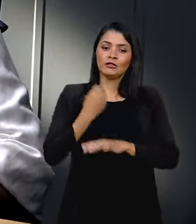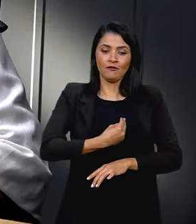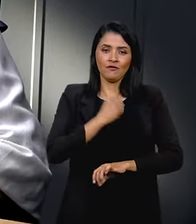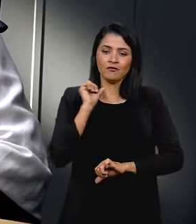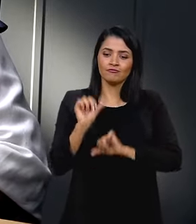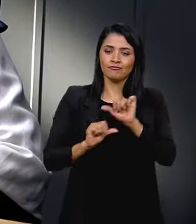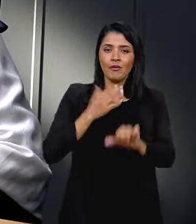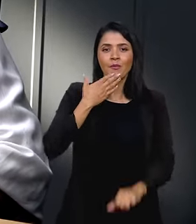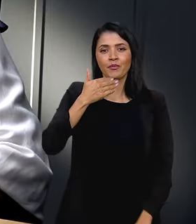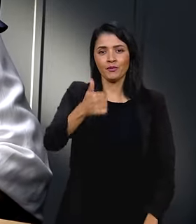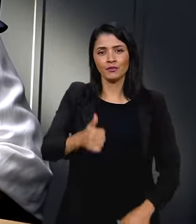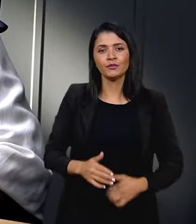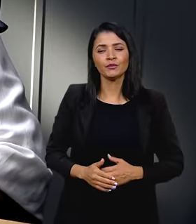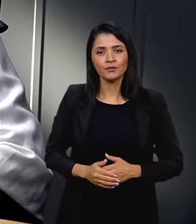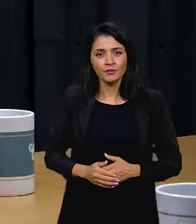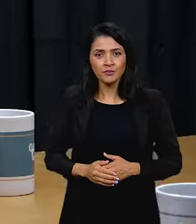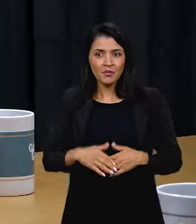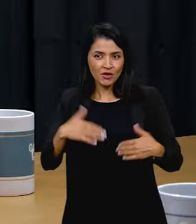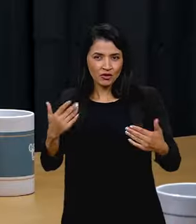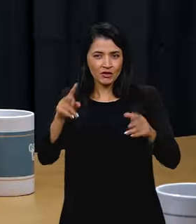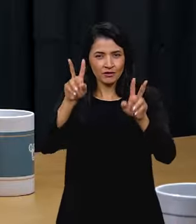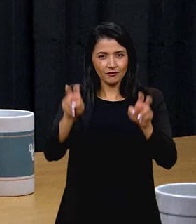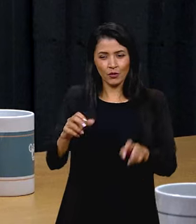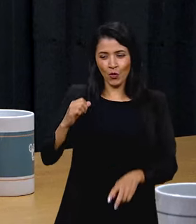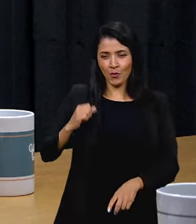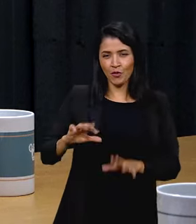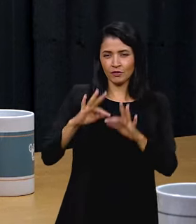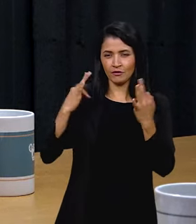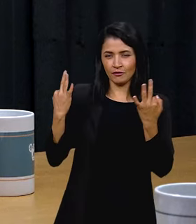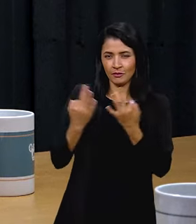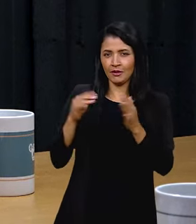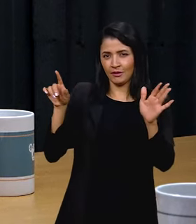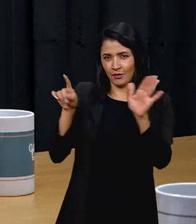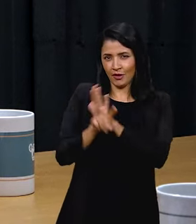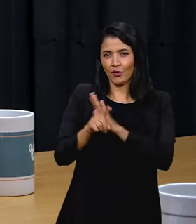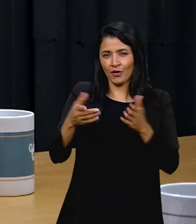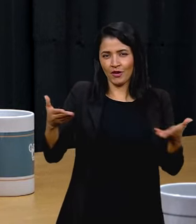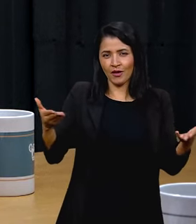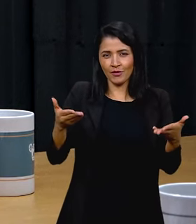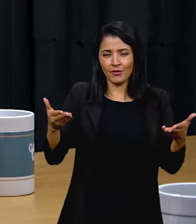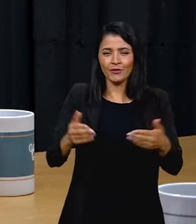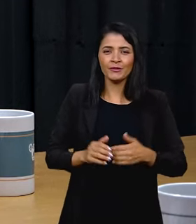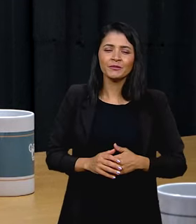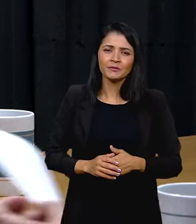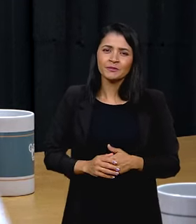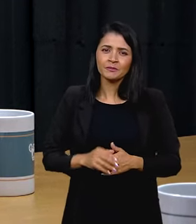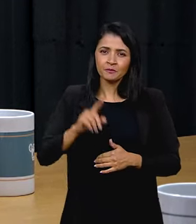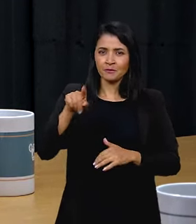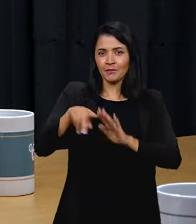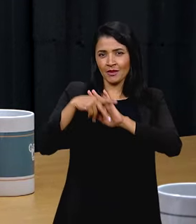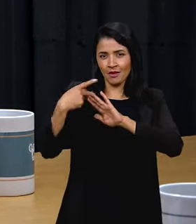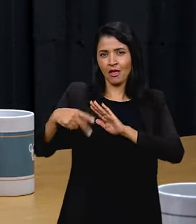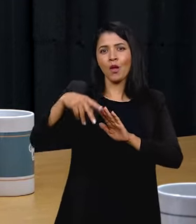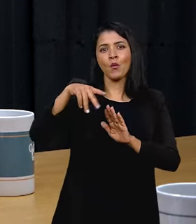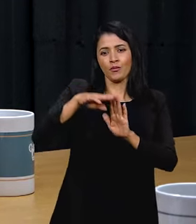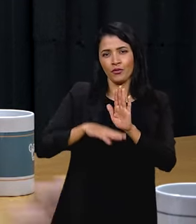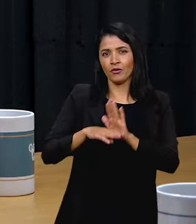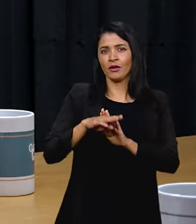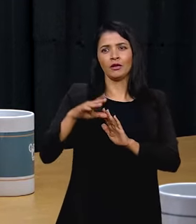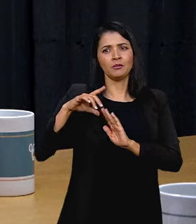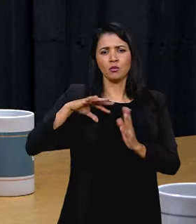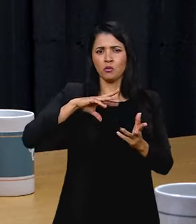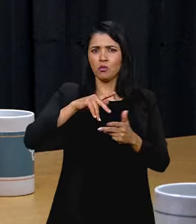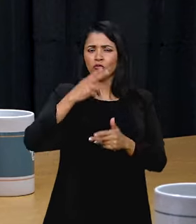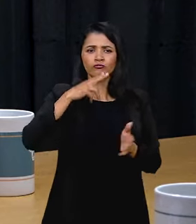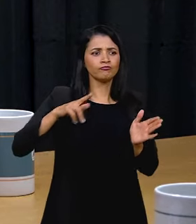transformação da vida das pessoas já que a senhora abordou o bolsa família sobre ele que eu quero falar agora né este que é um programa